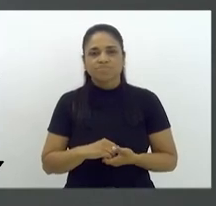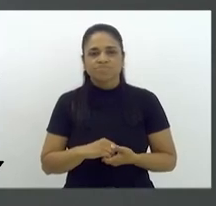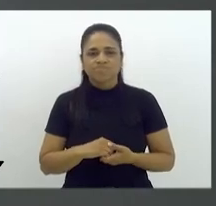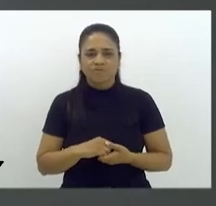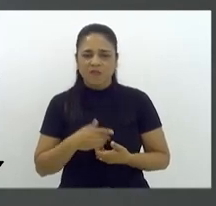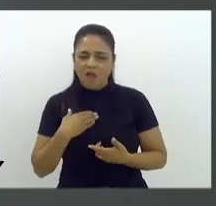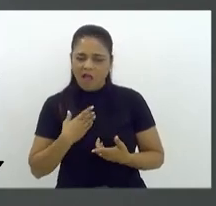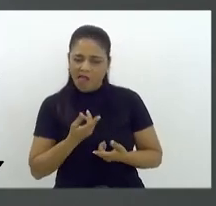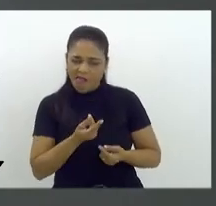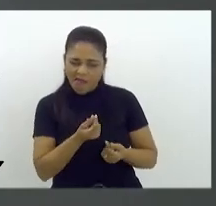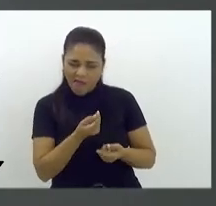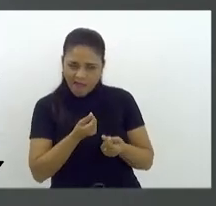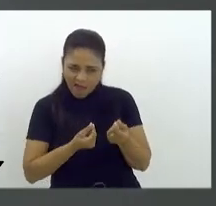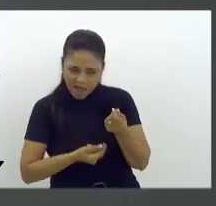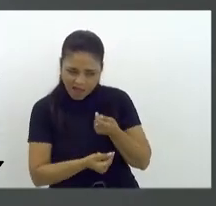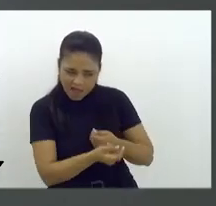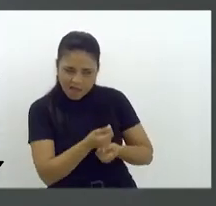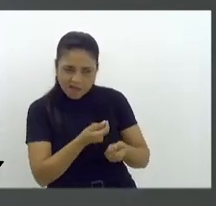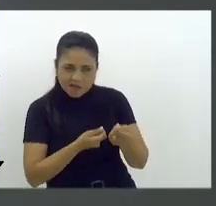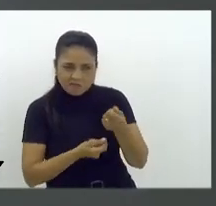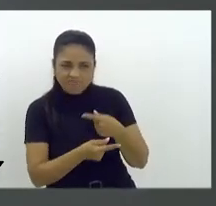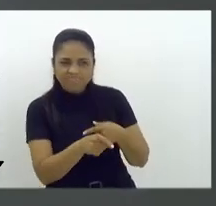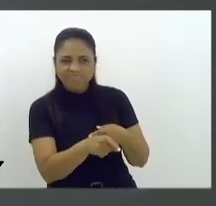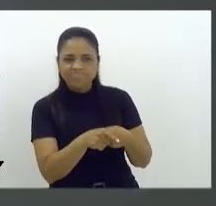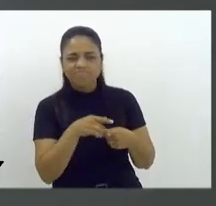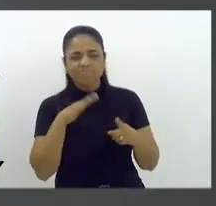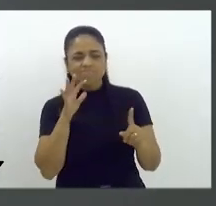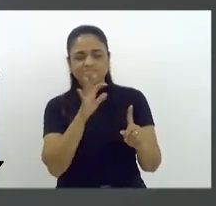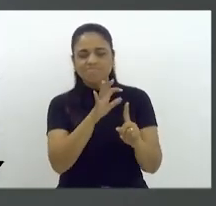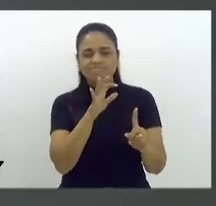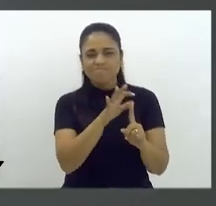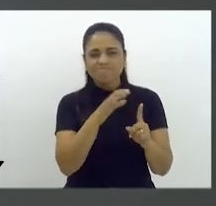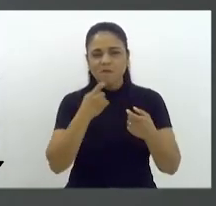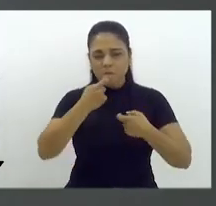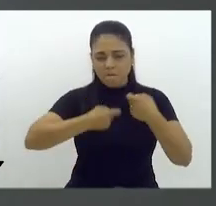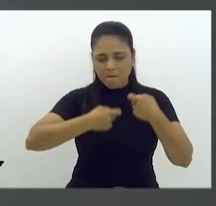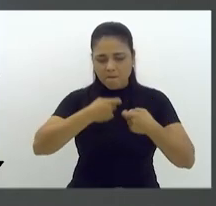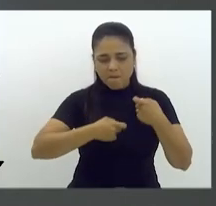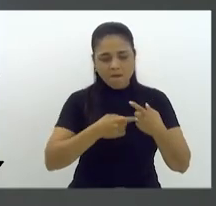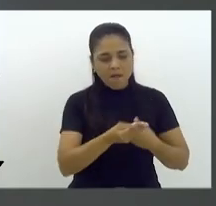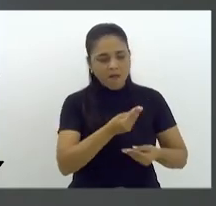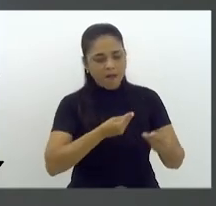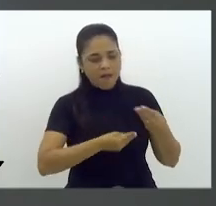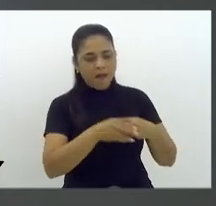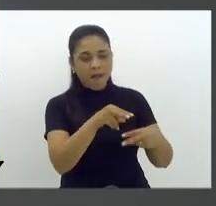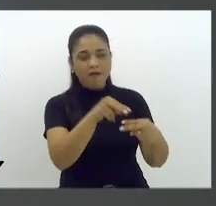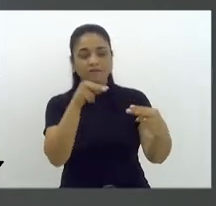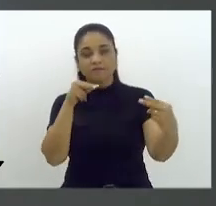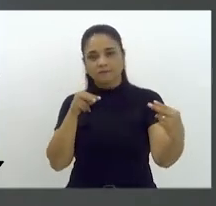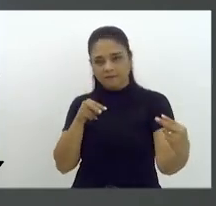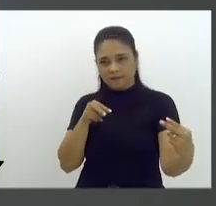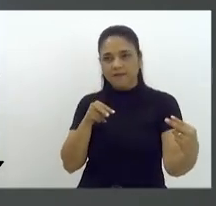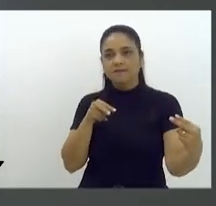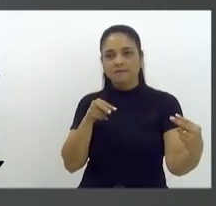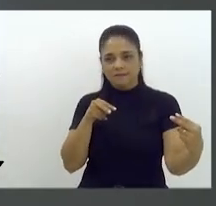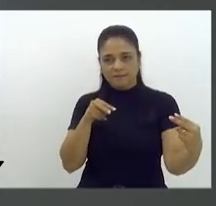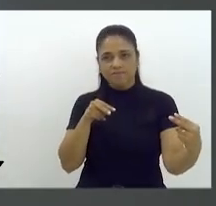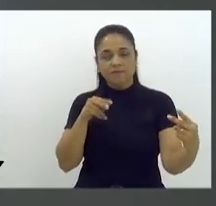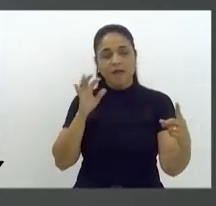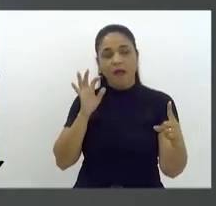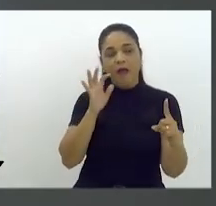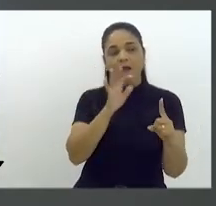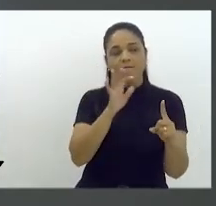para Se conseguir algum tipo de prática sexual a distância então normalmente são